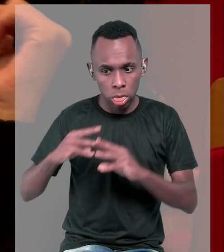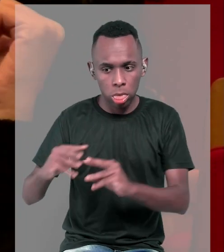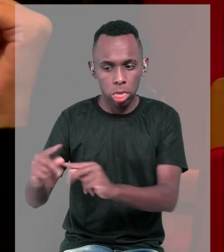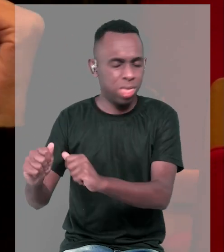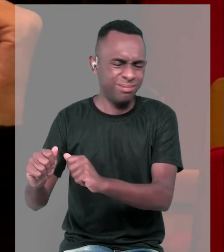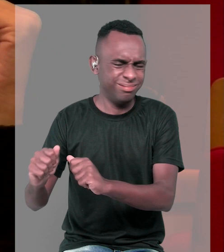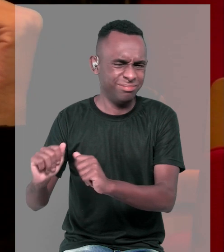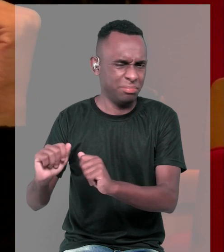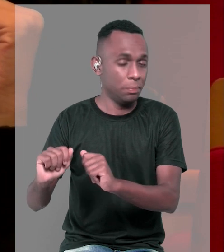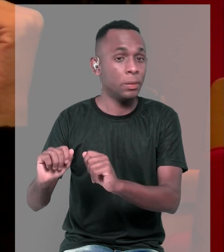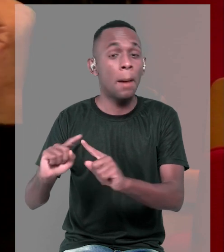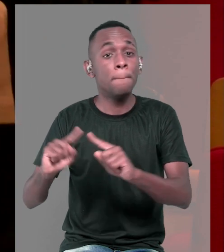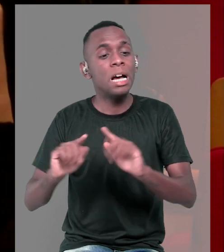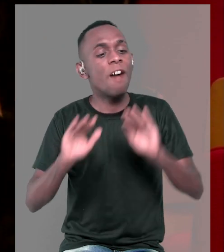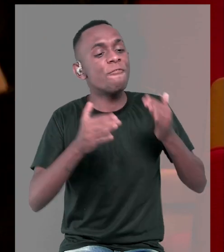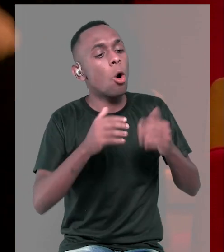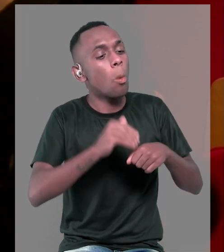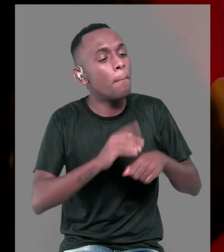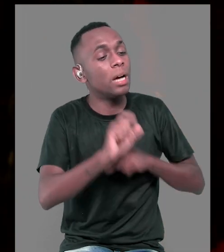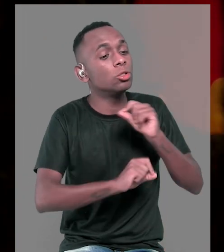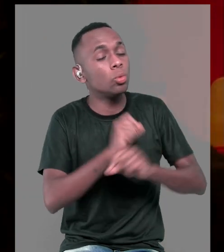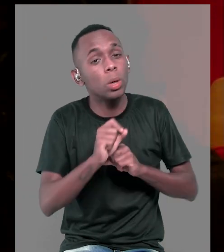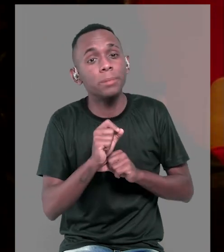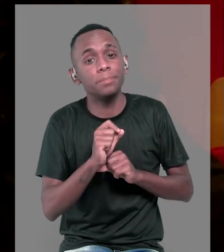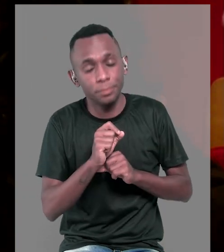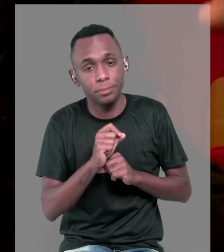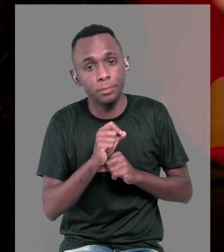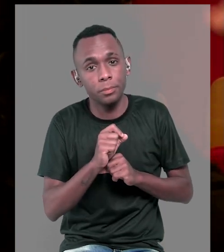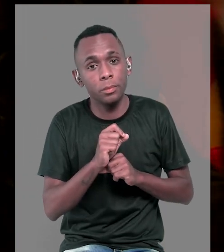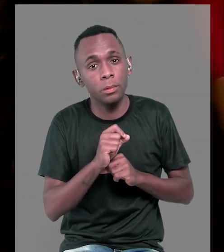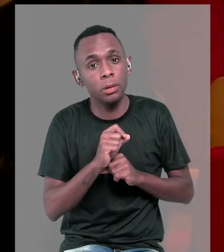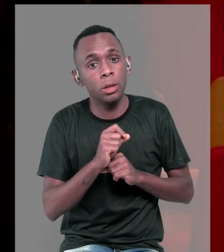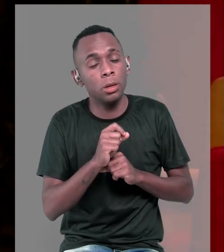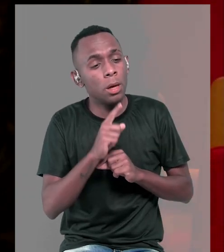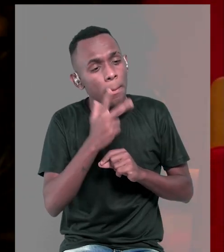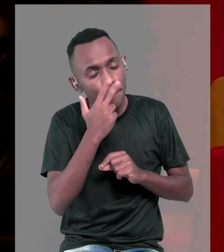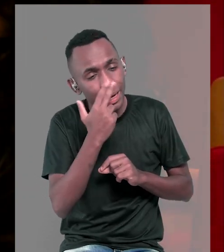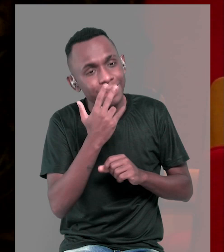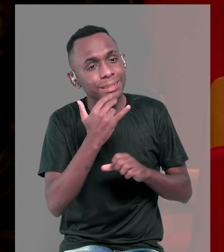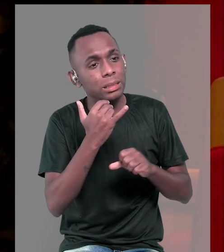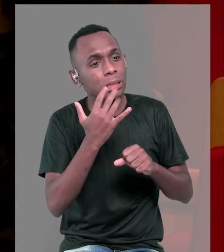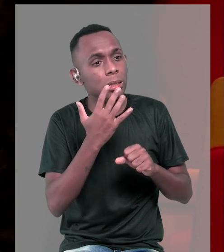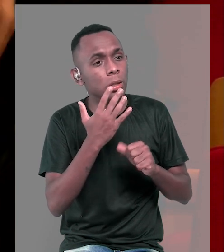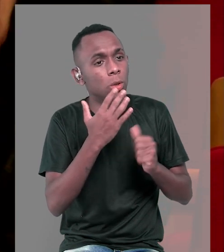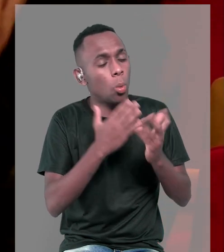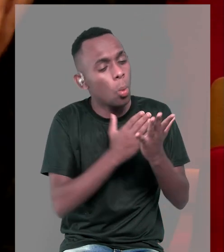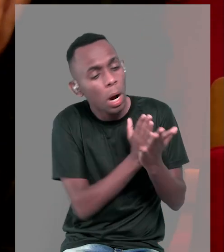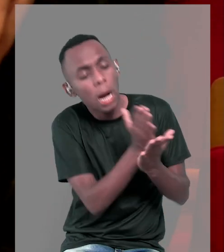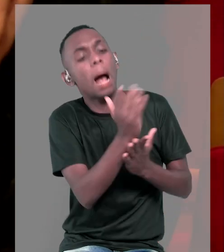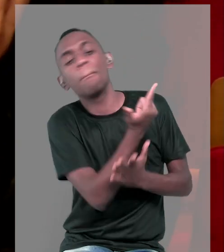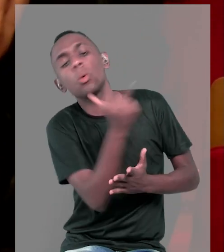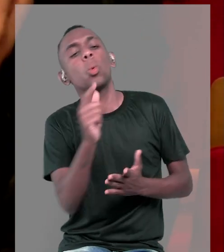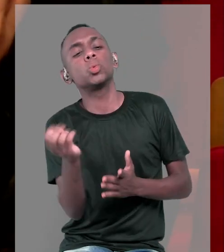sobre o que eles estariam desviando o olhar para alguma coisa. E eu queria saber